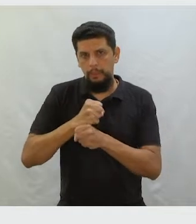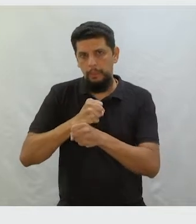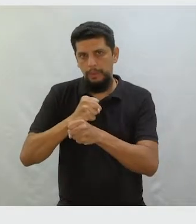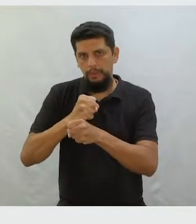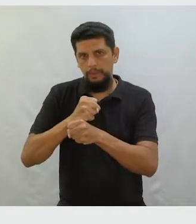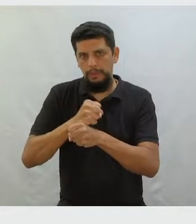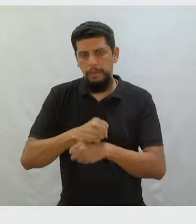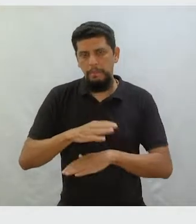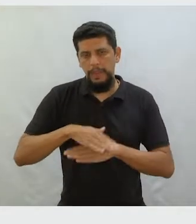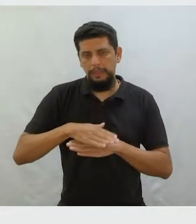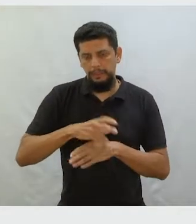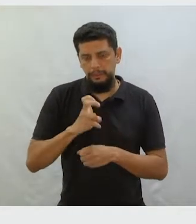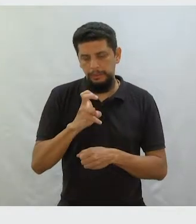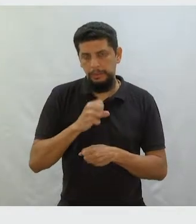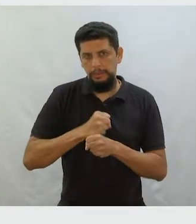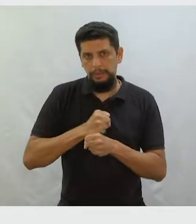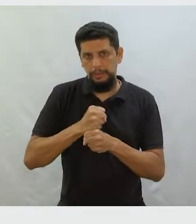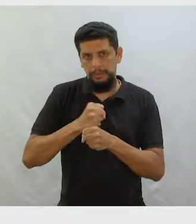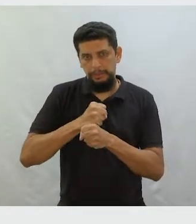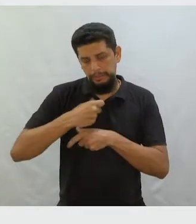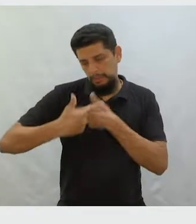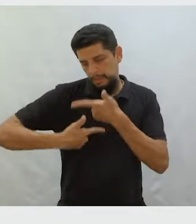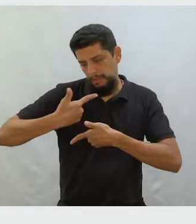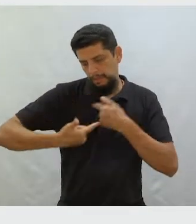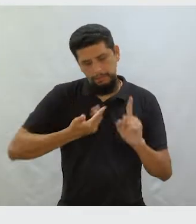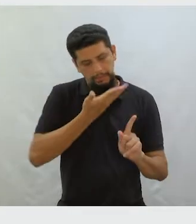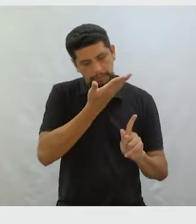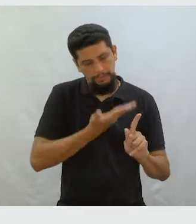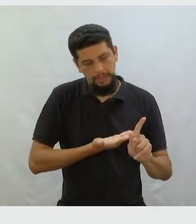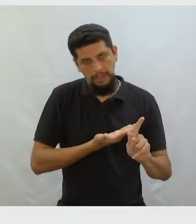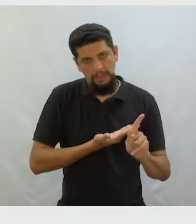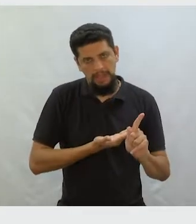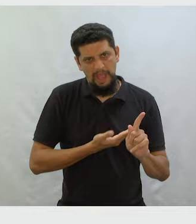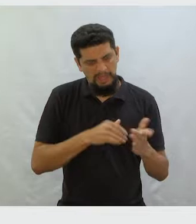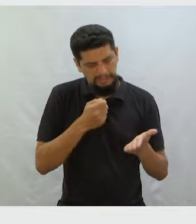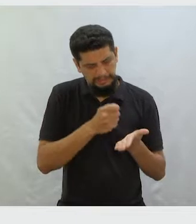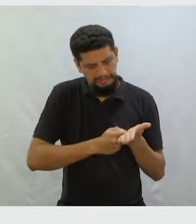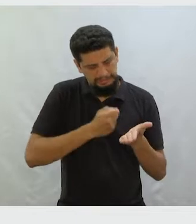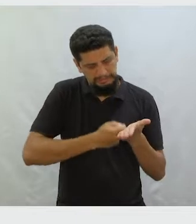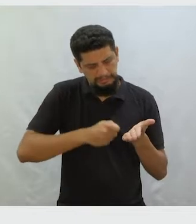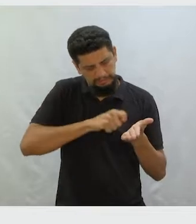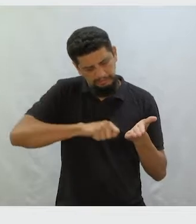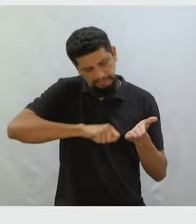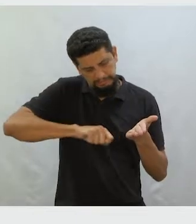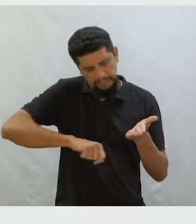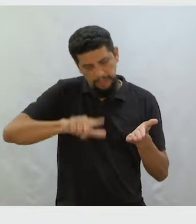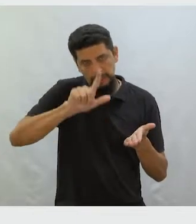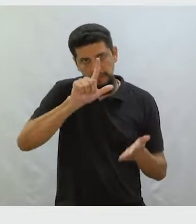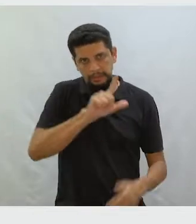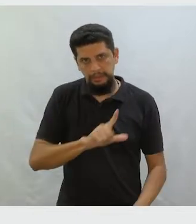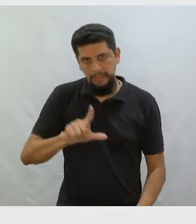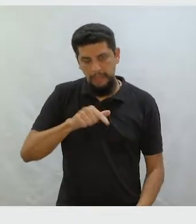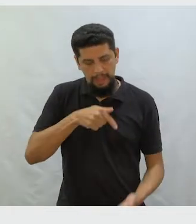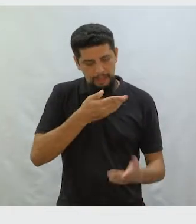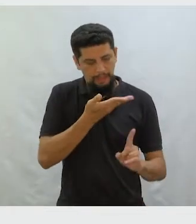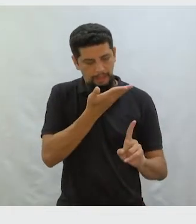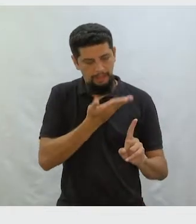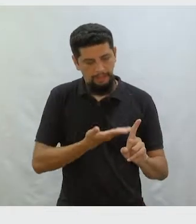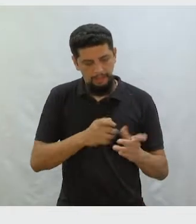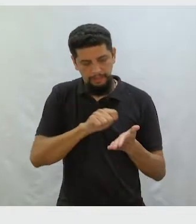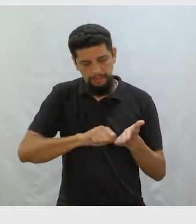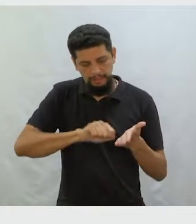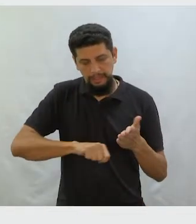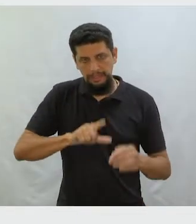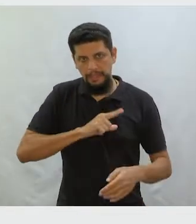só mais de 50 anos de carreira tá dedicado à literatura faz o quê a escritora tem mais